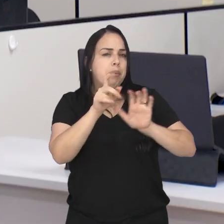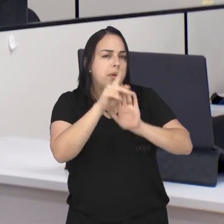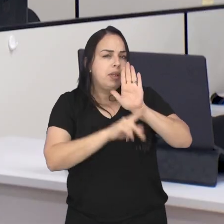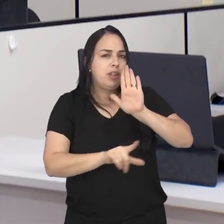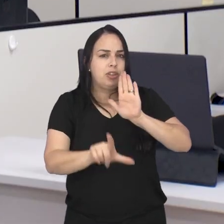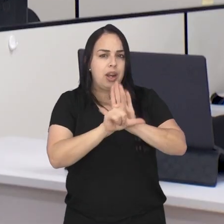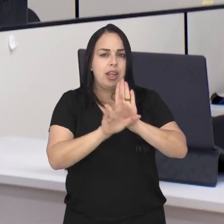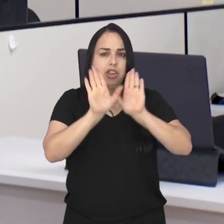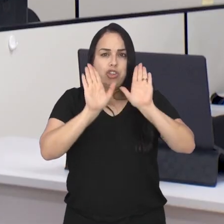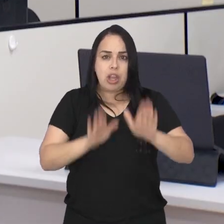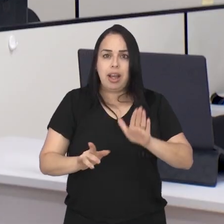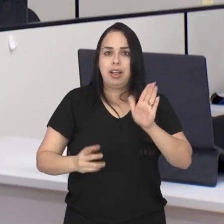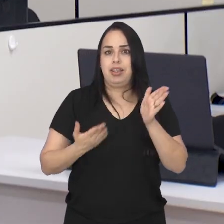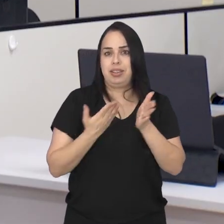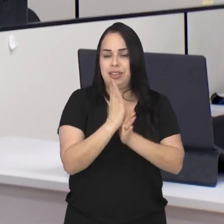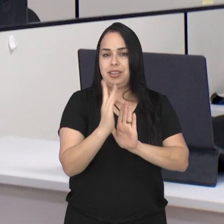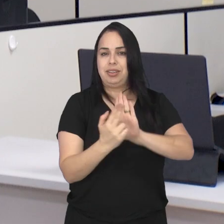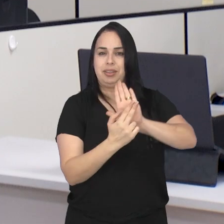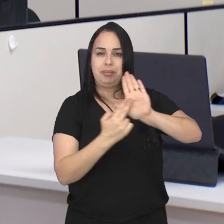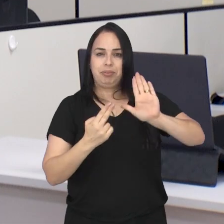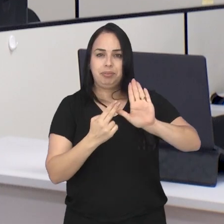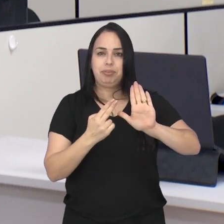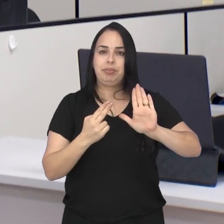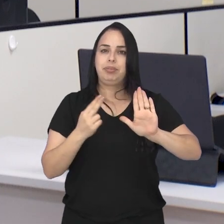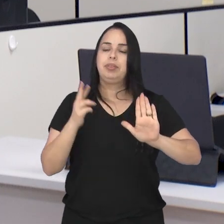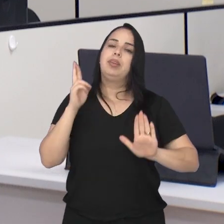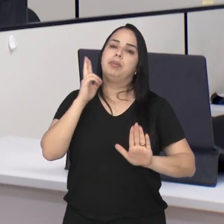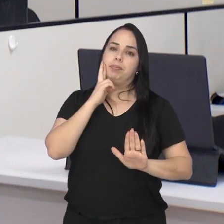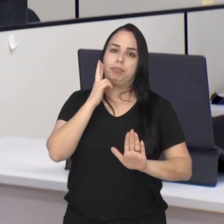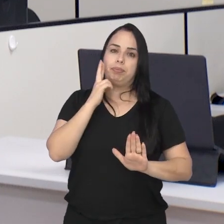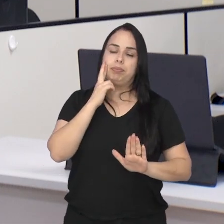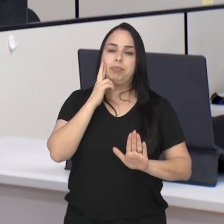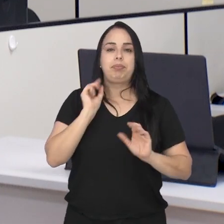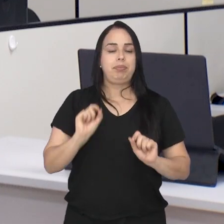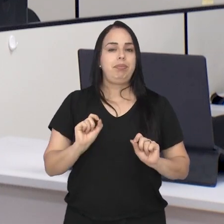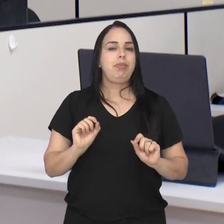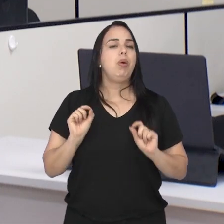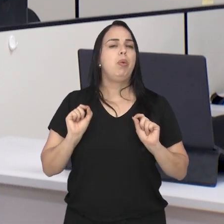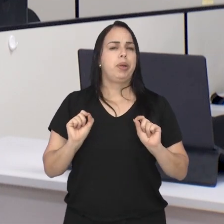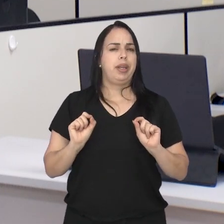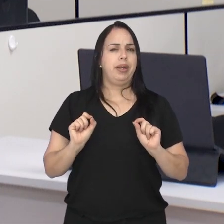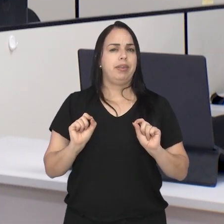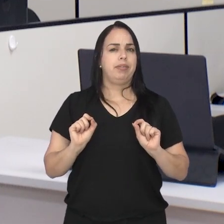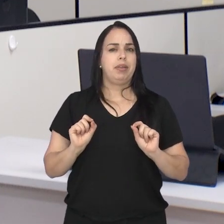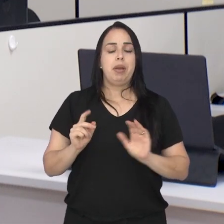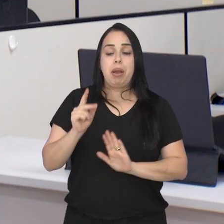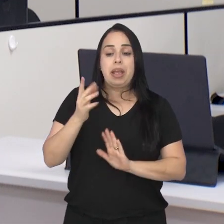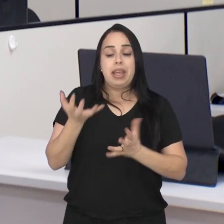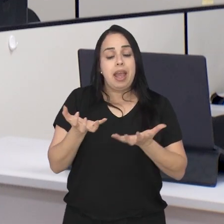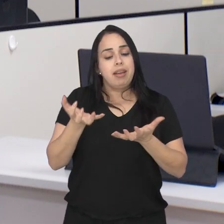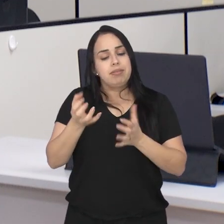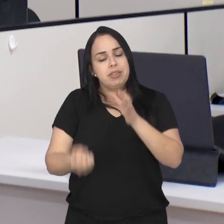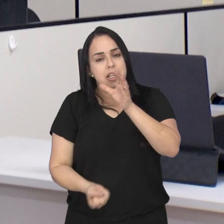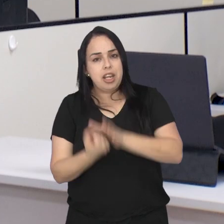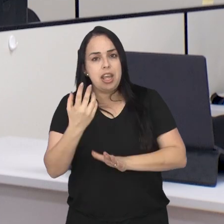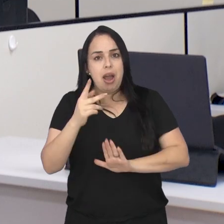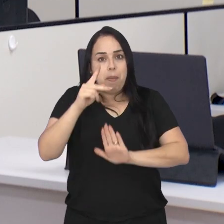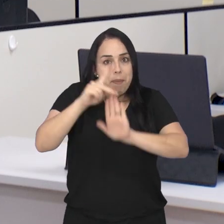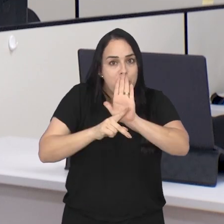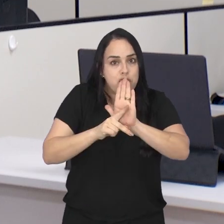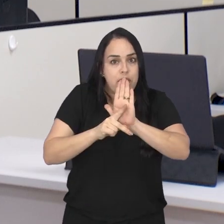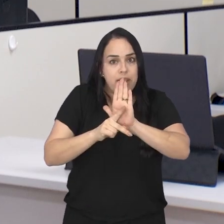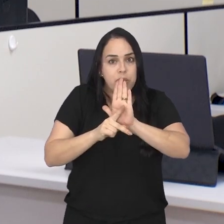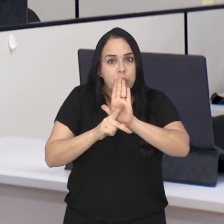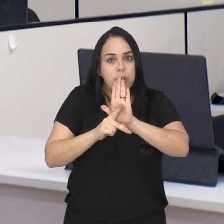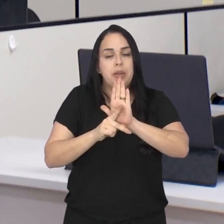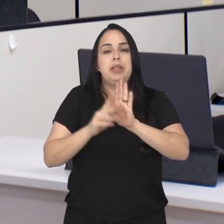a gente fala sobre um projeto de lei aprovado de autoria do Vereador Renato Santiago que prevê criar um programa